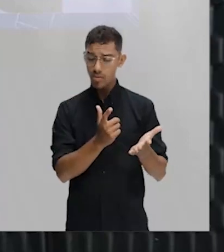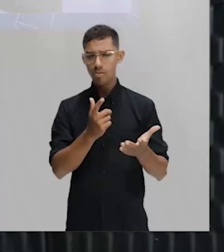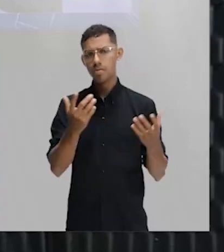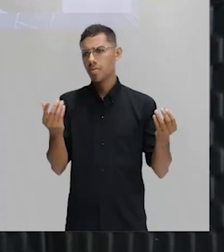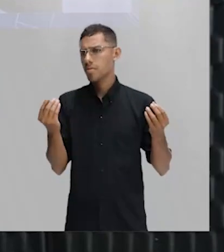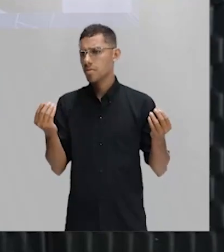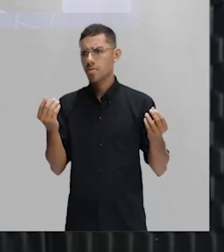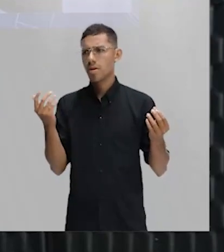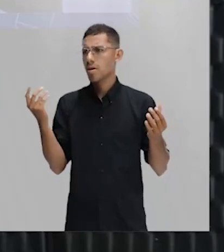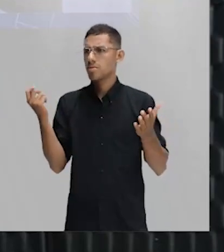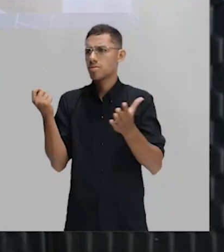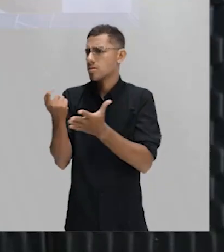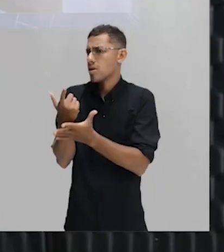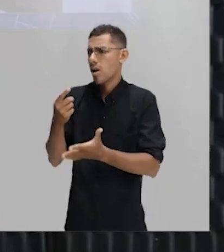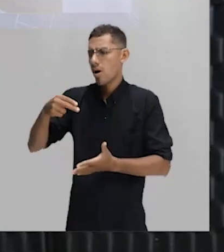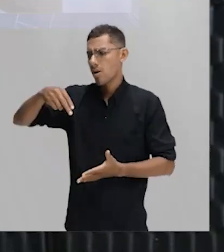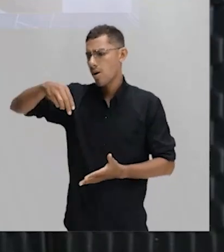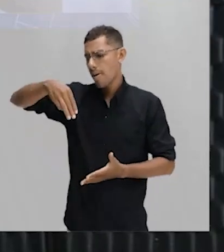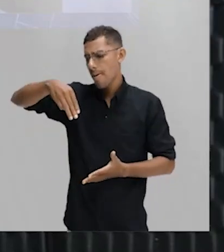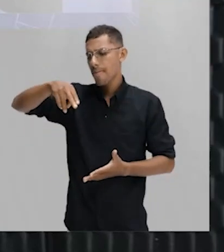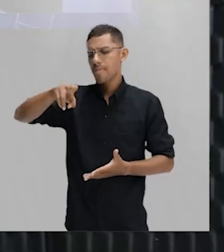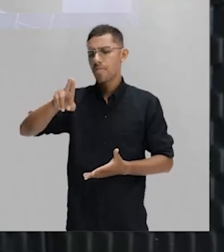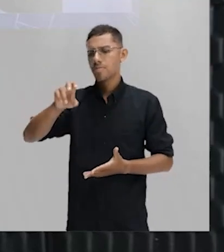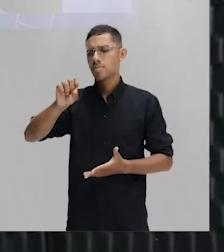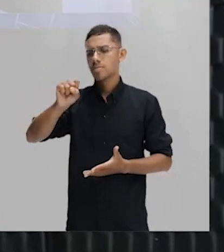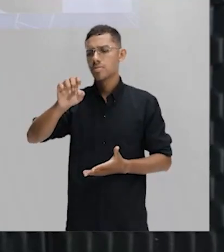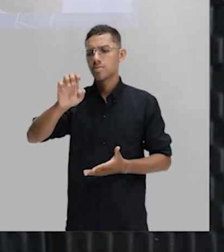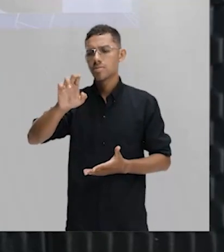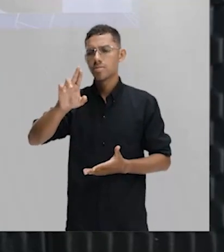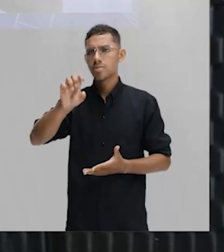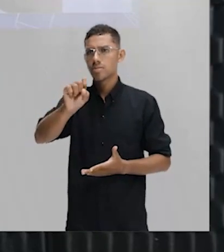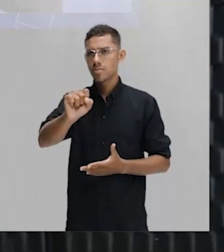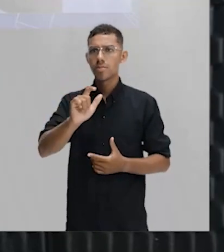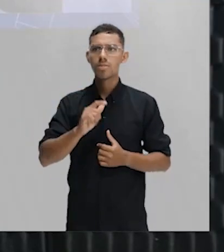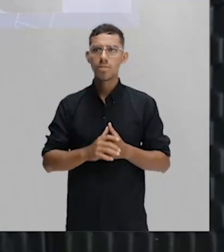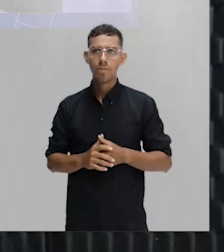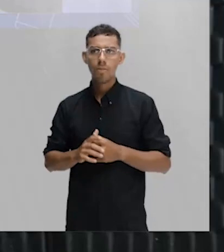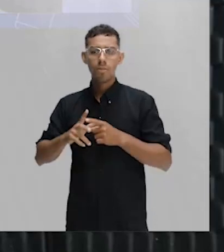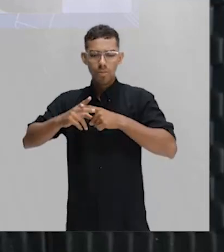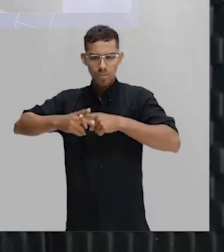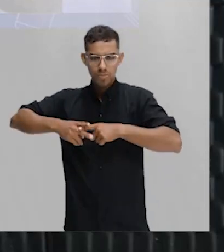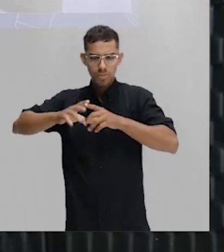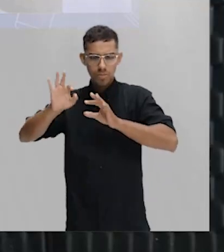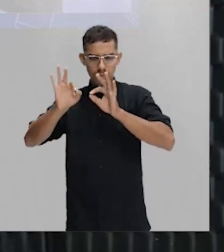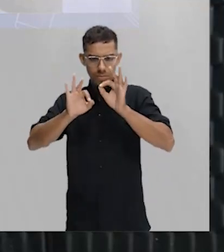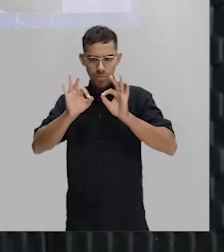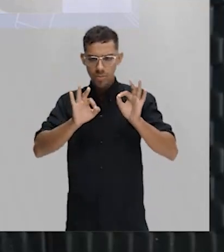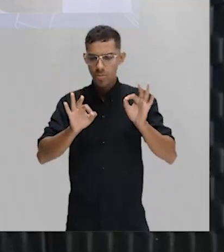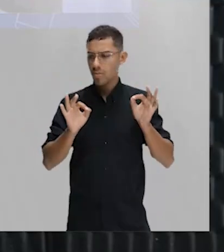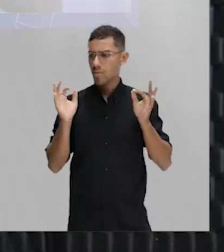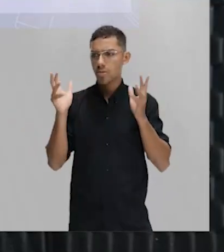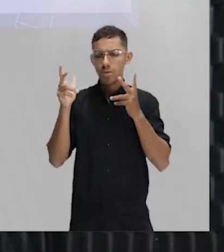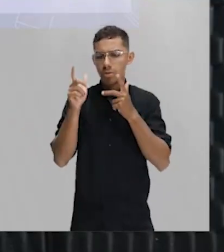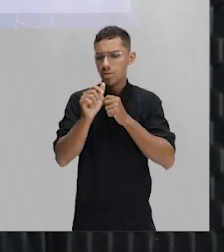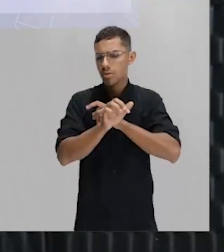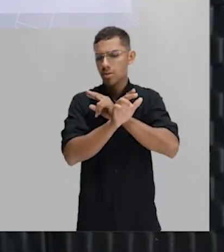para entrar no museu? Gente, pelo amor de Deus. Manutenção sai caro. Você vai lá para apreciar uma opção de